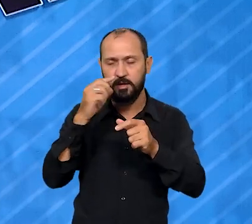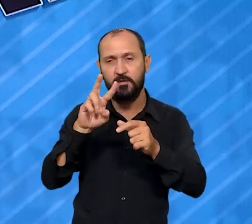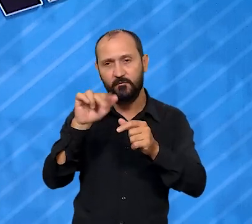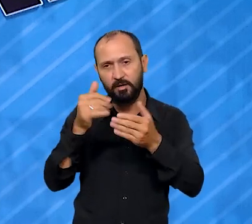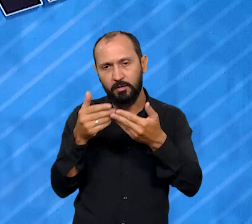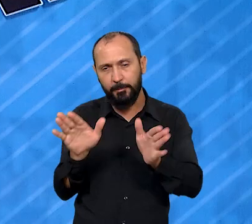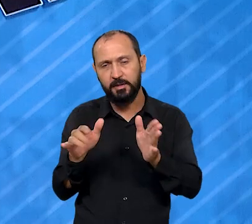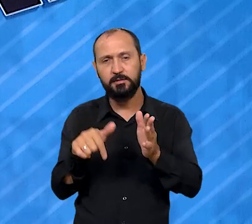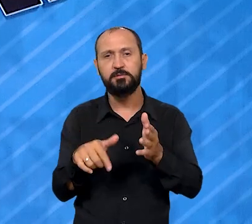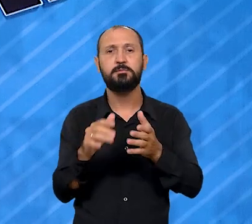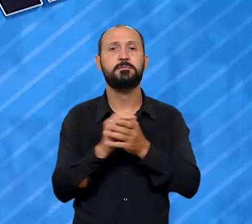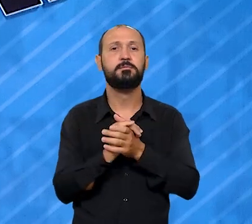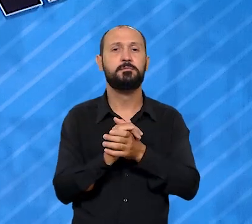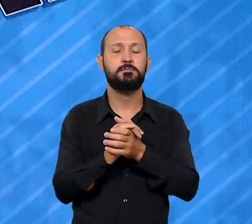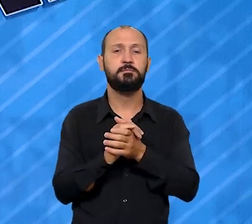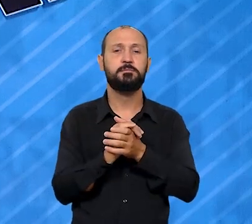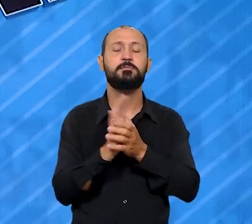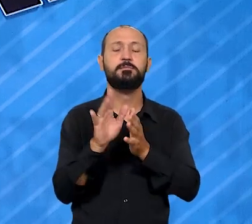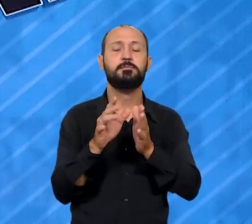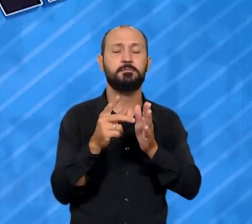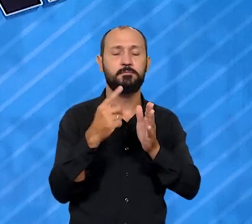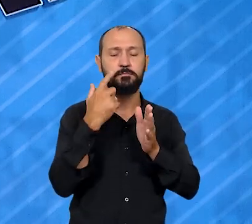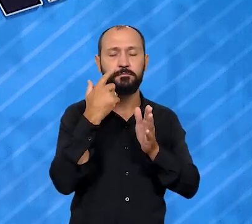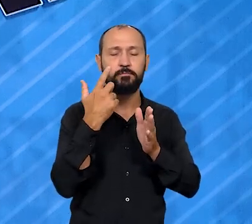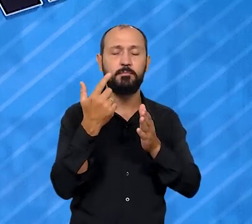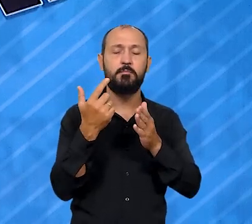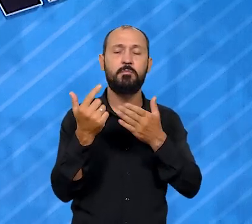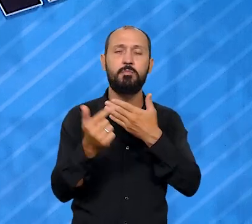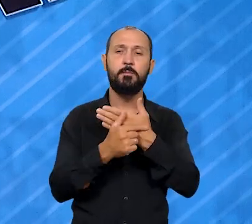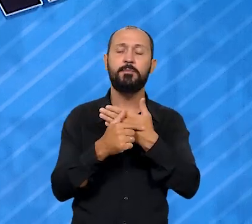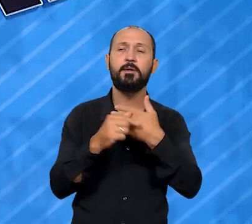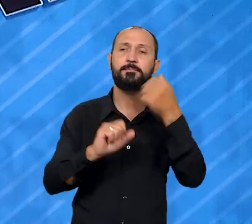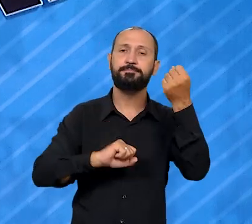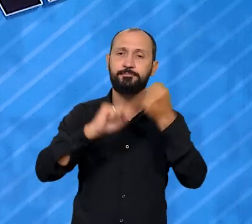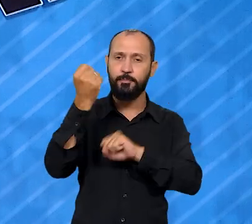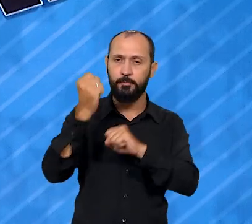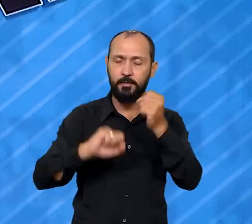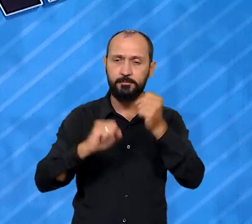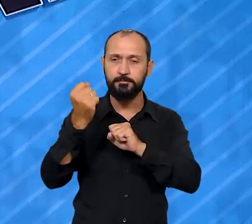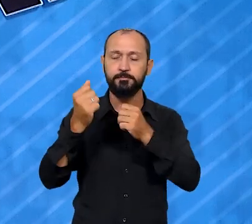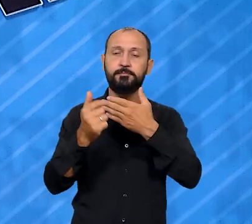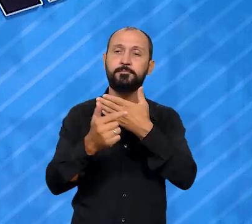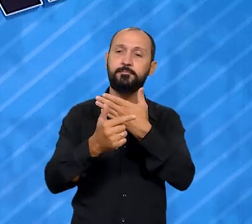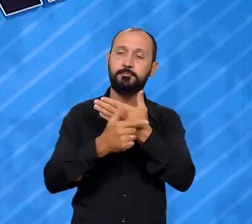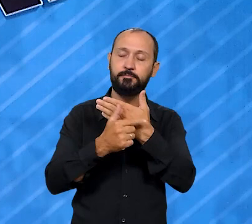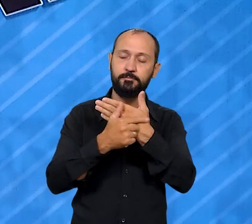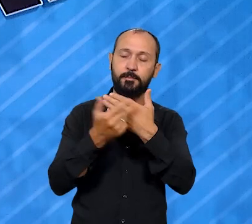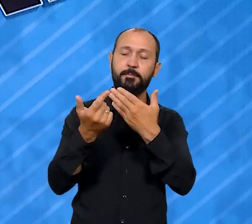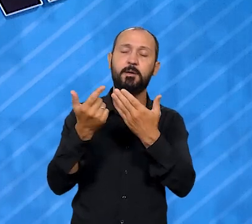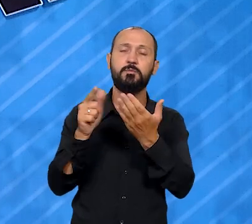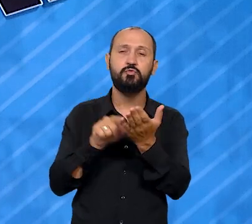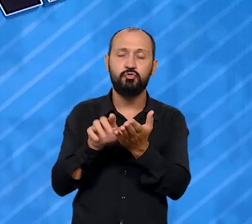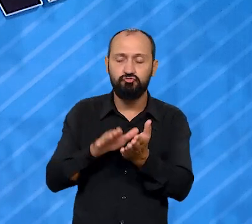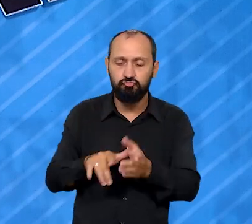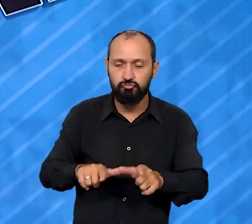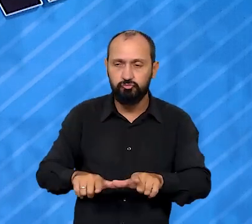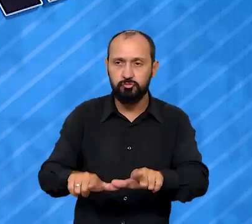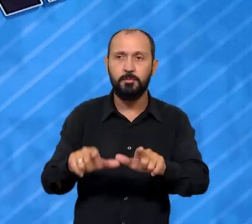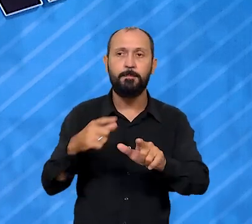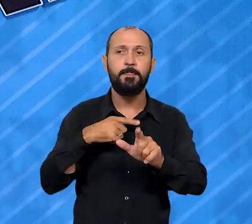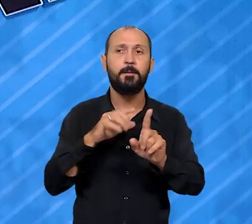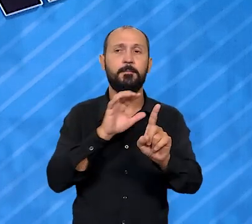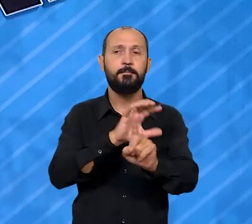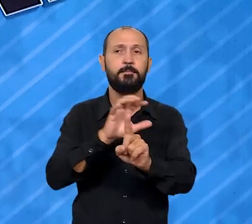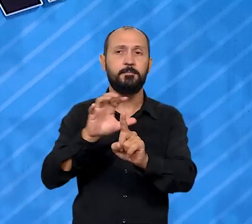grandes empreendimentos no Estado que estão na pauta aí, que são as indústrias de papel e celulose, né, que